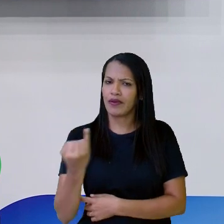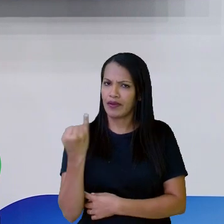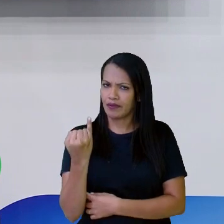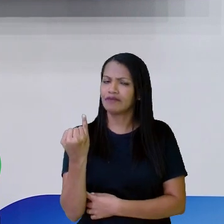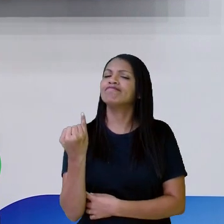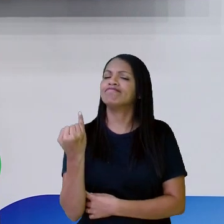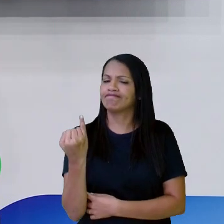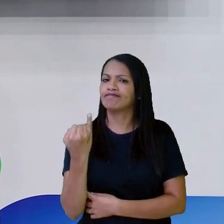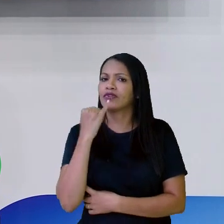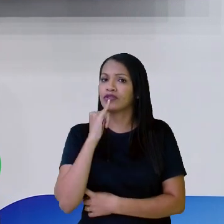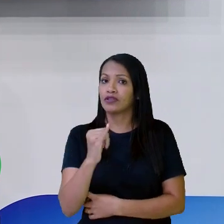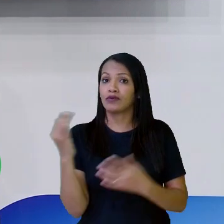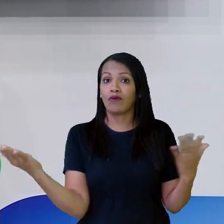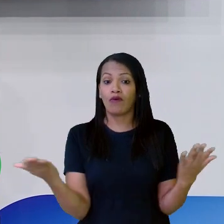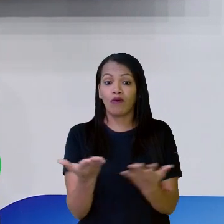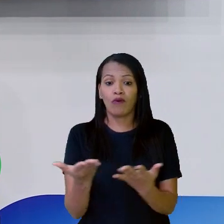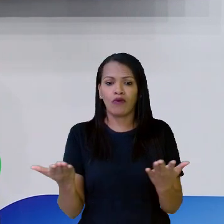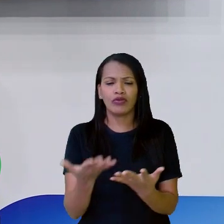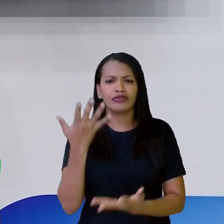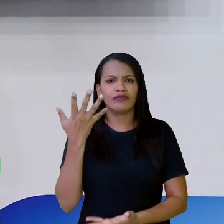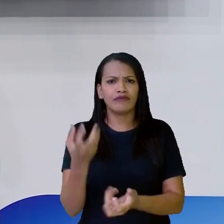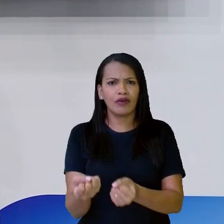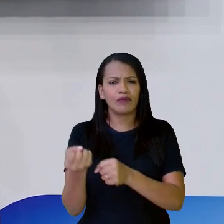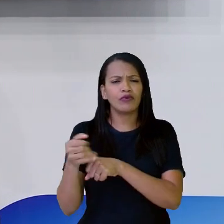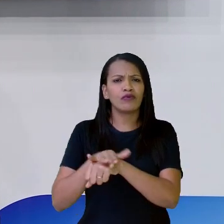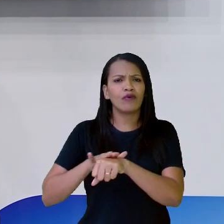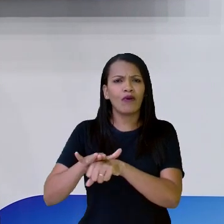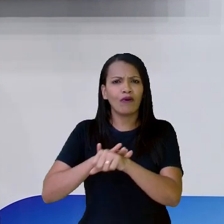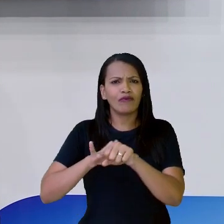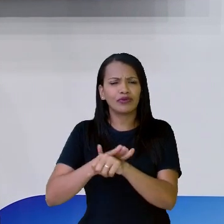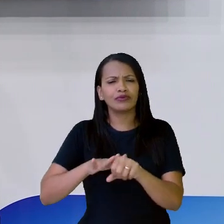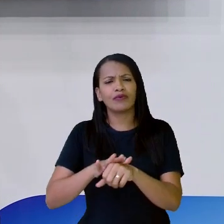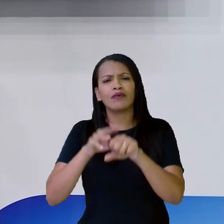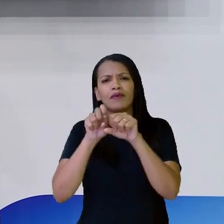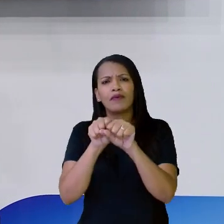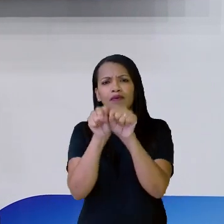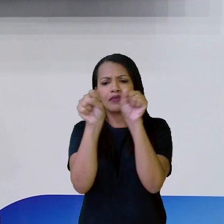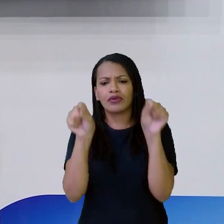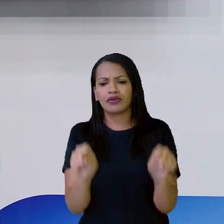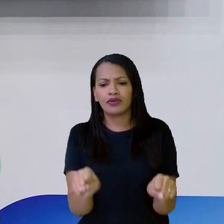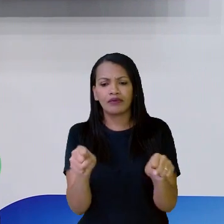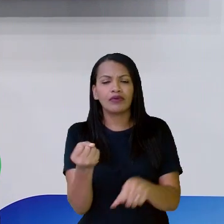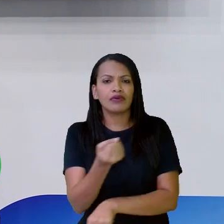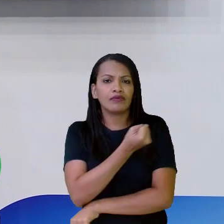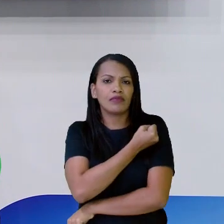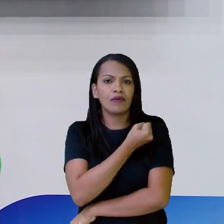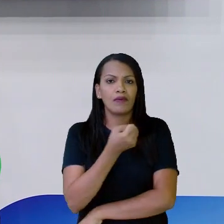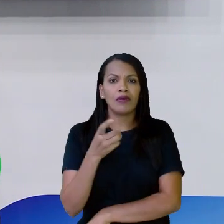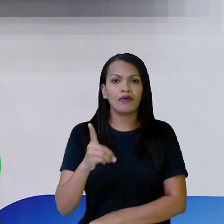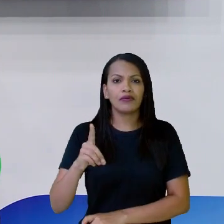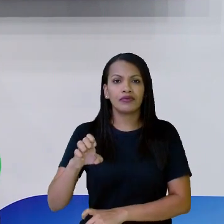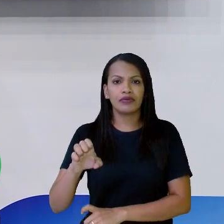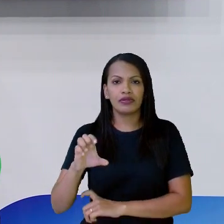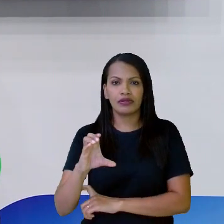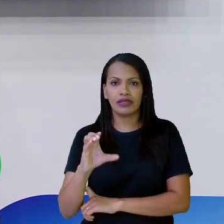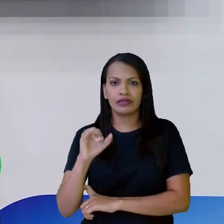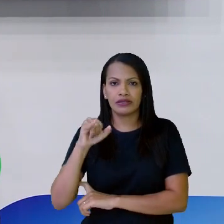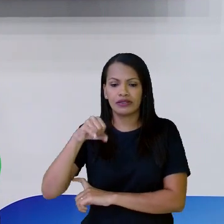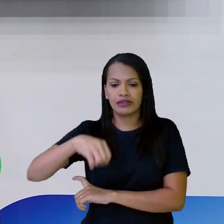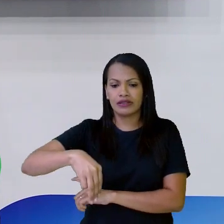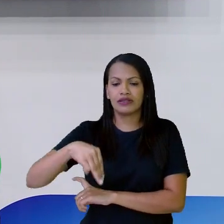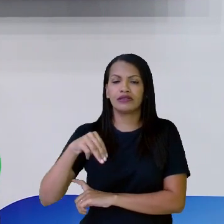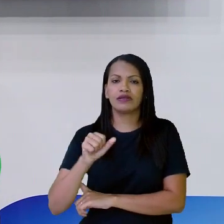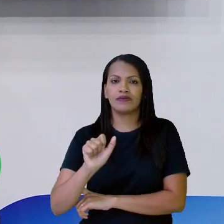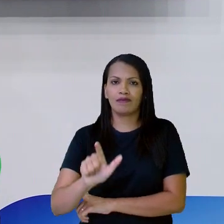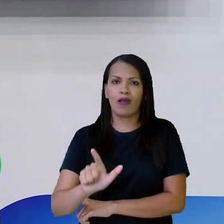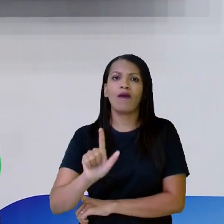diria. Hoje a gente vai conversar sobre sistema de numeração decimal. Vamos dar início,